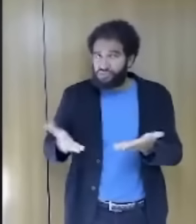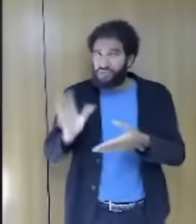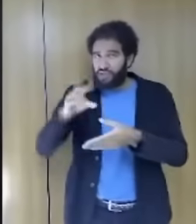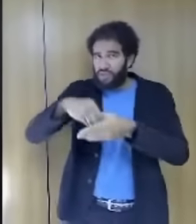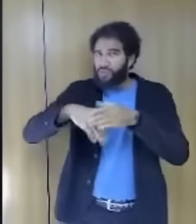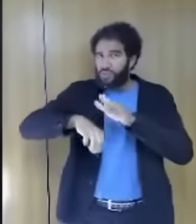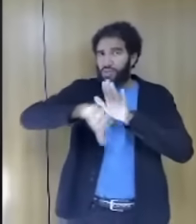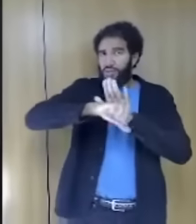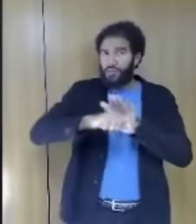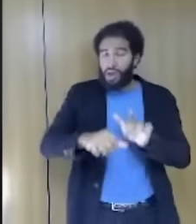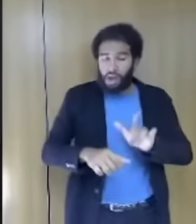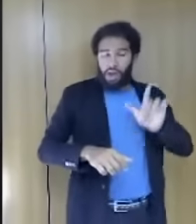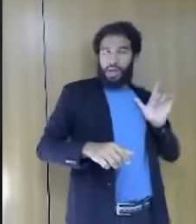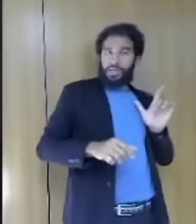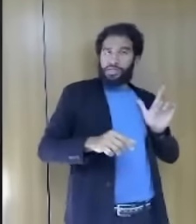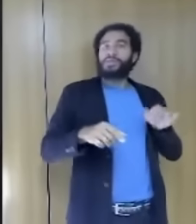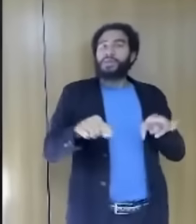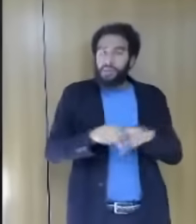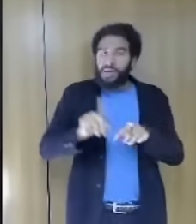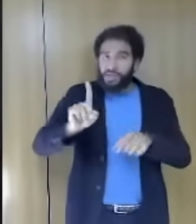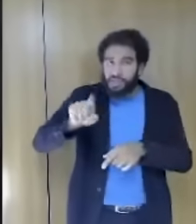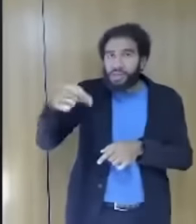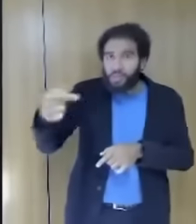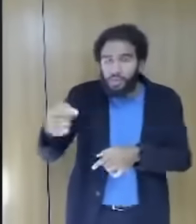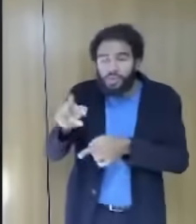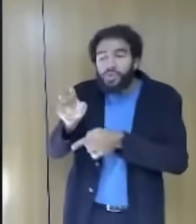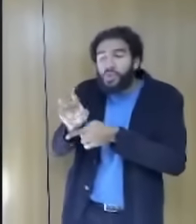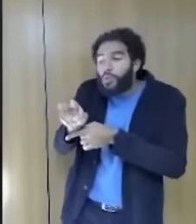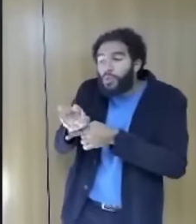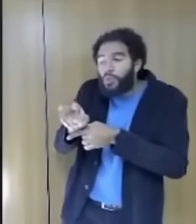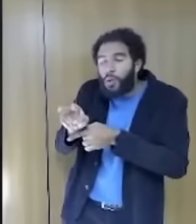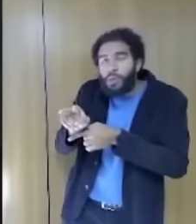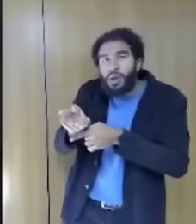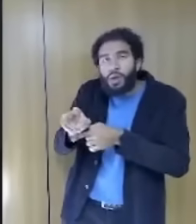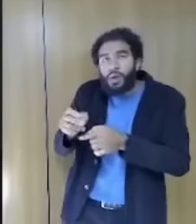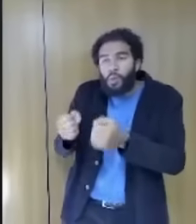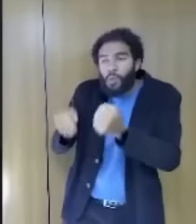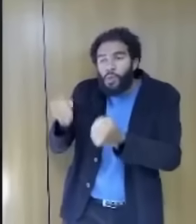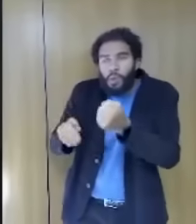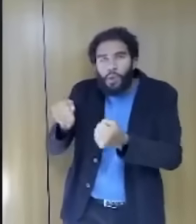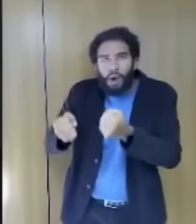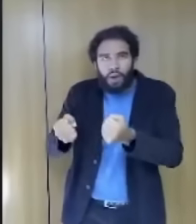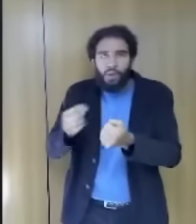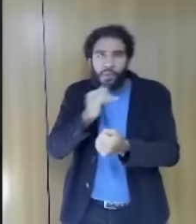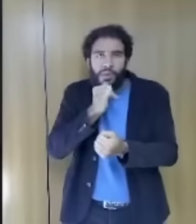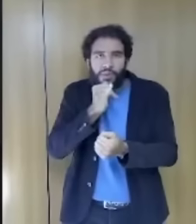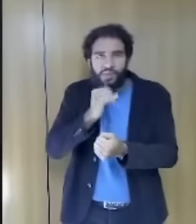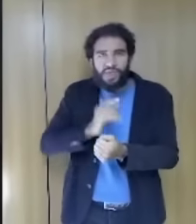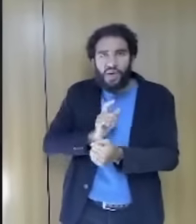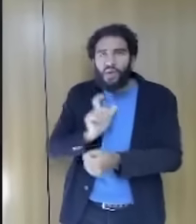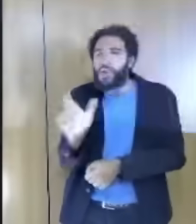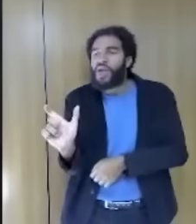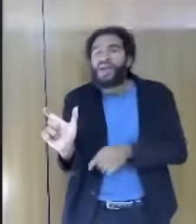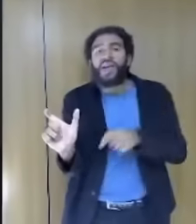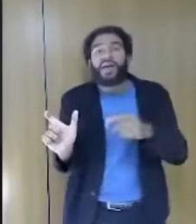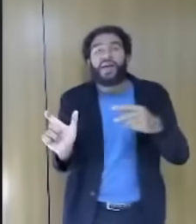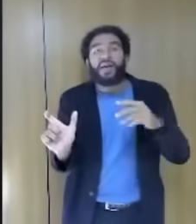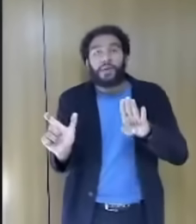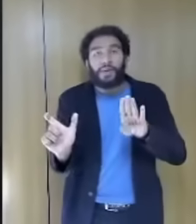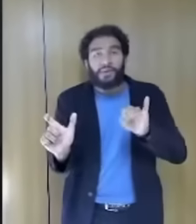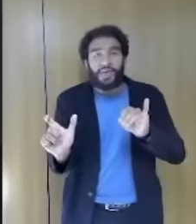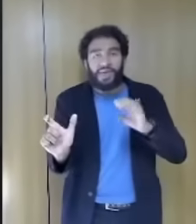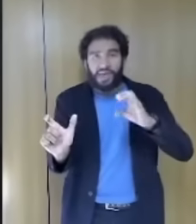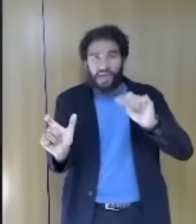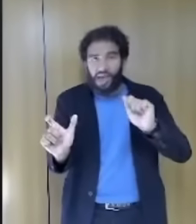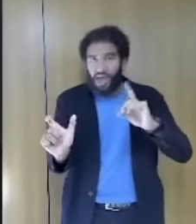Antes e depois, inclusive depois com a questão do carro. O carro foi, para usar uma expressão local lá, o carro foi picado. Então,